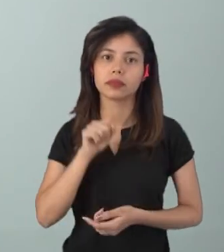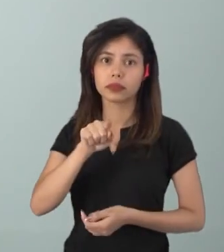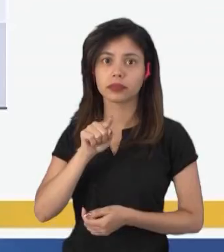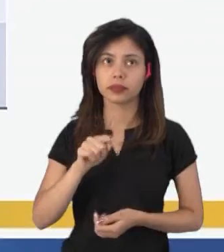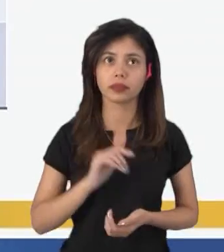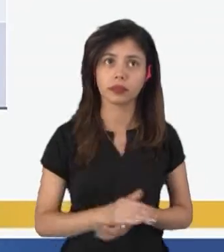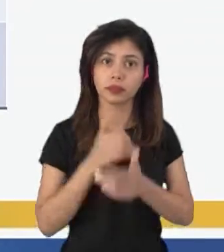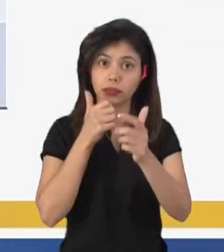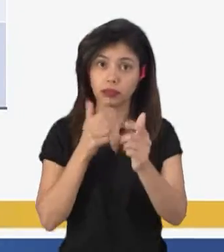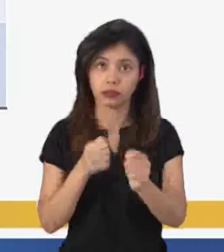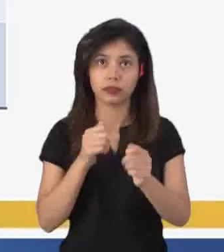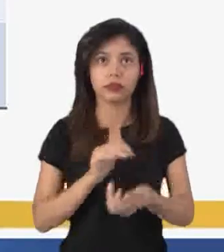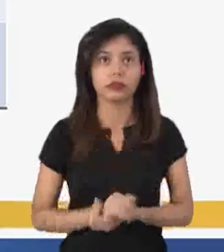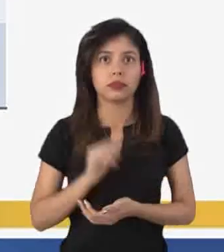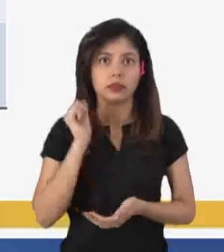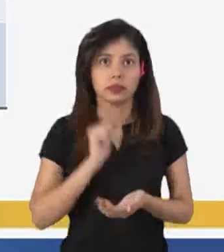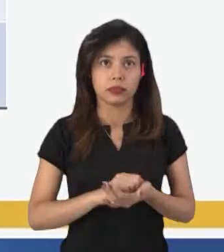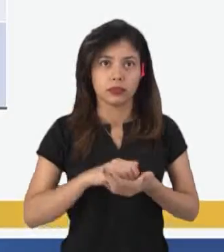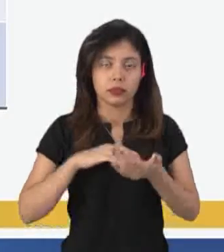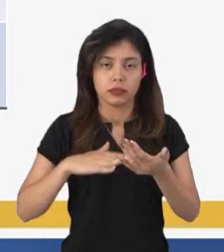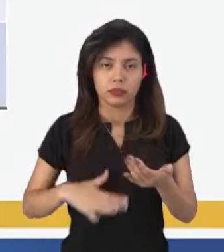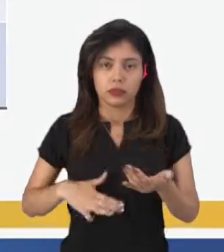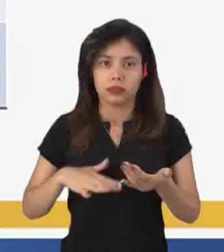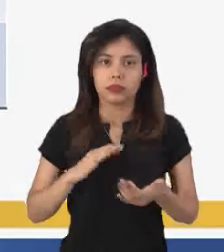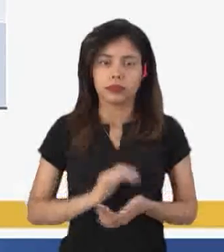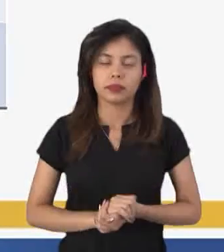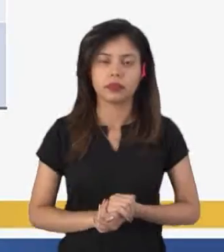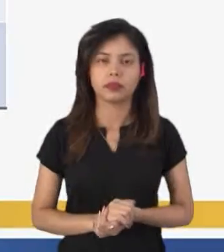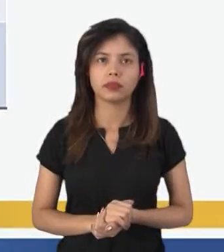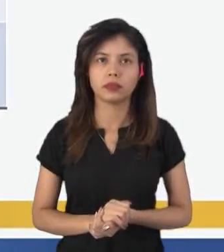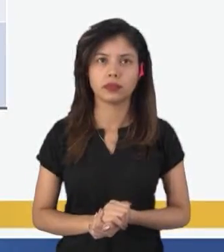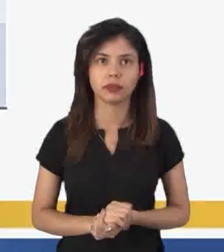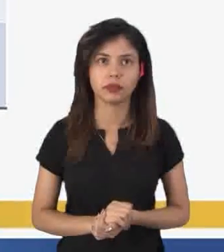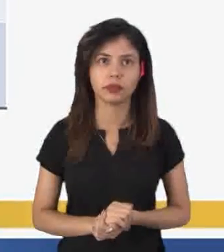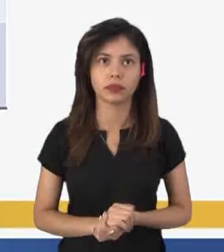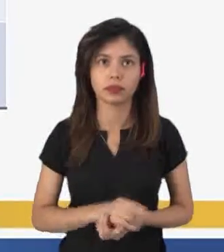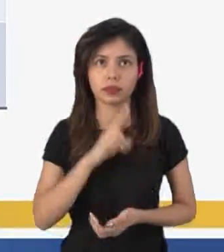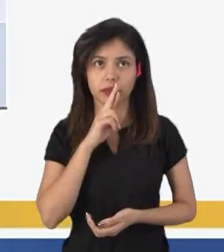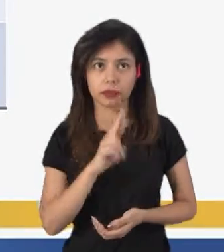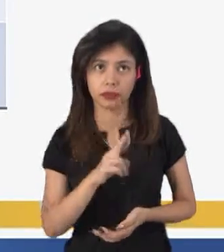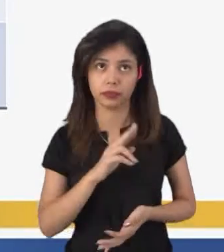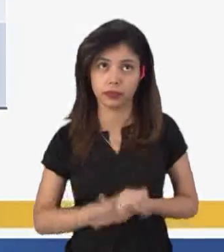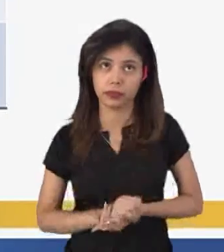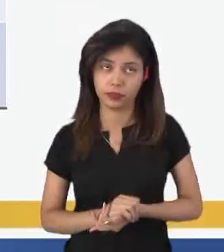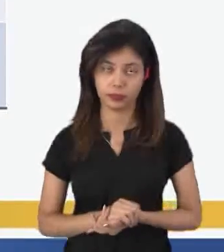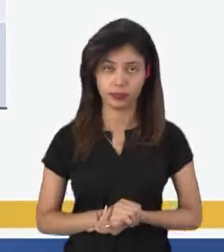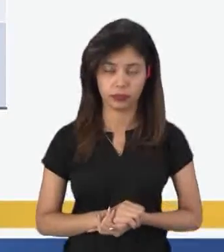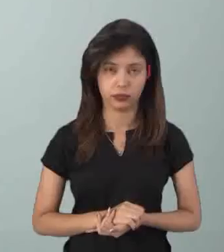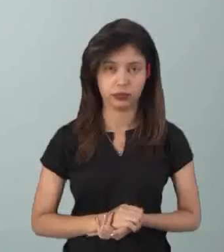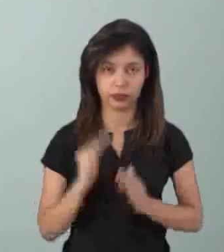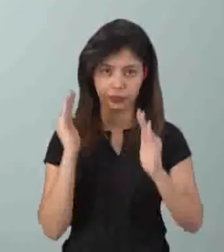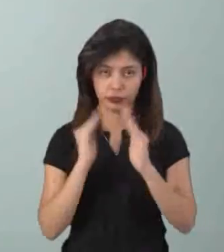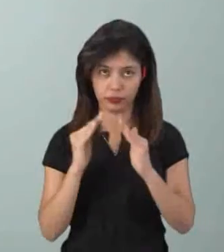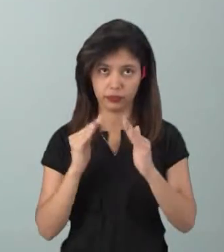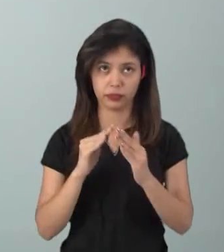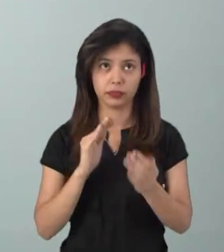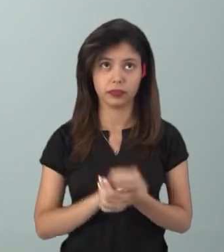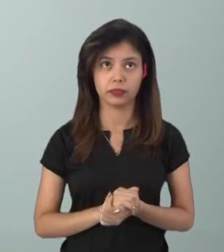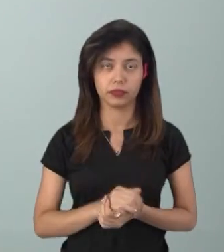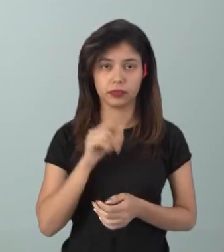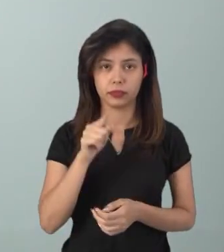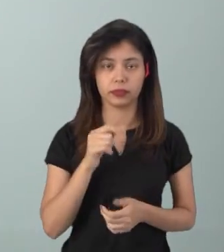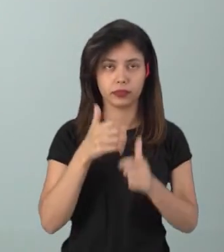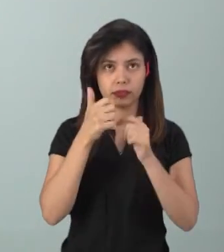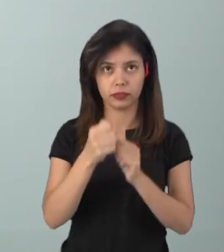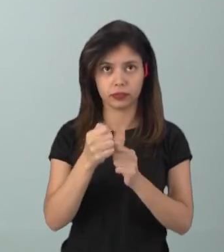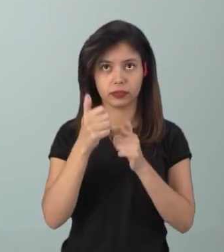vocês vão estar aplicando essa nossa atividade, vai estar resolvendo, tá? Em casa, tá? Você